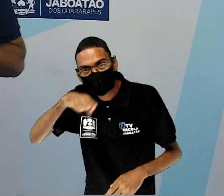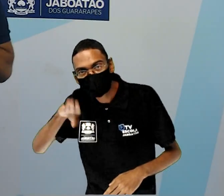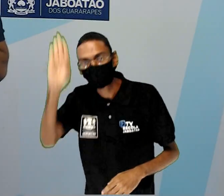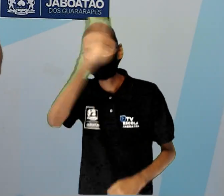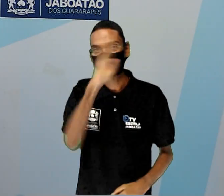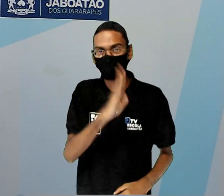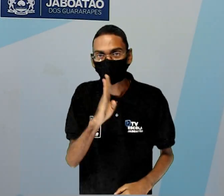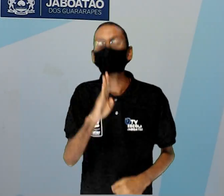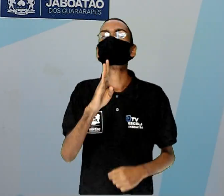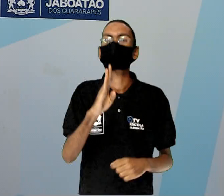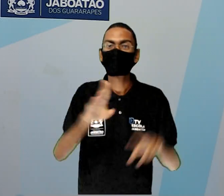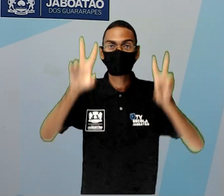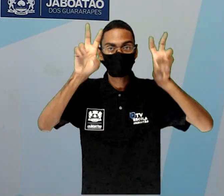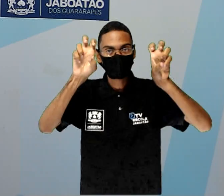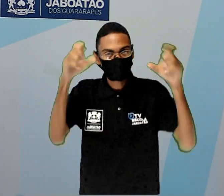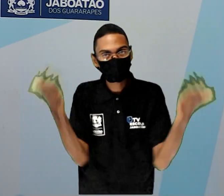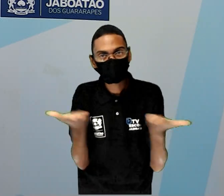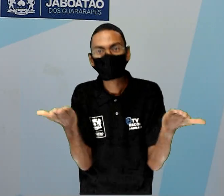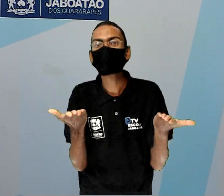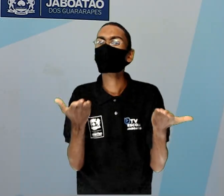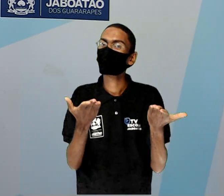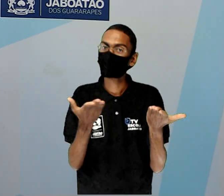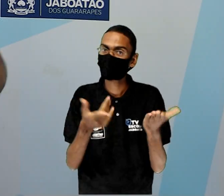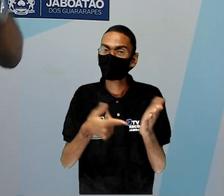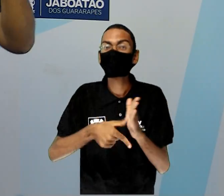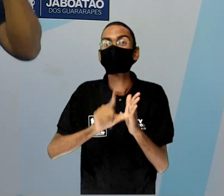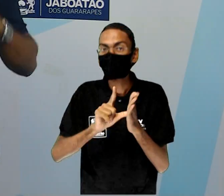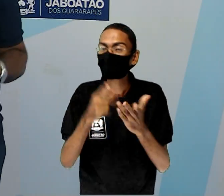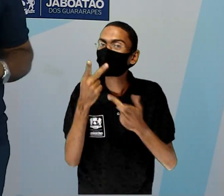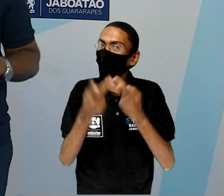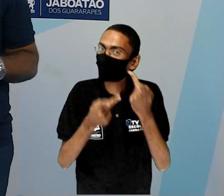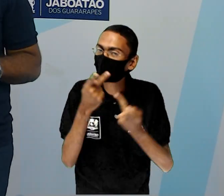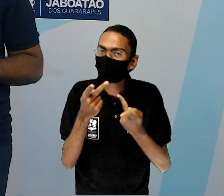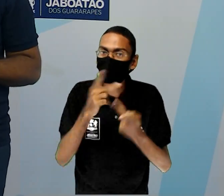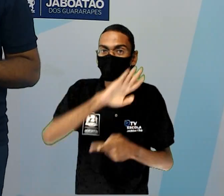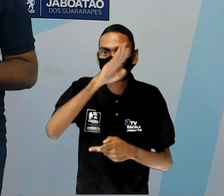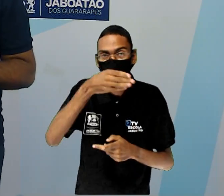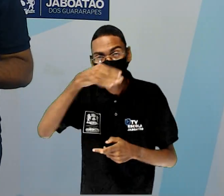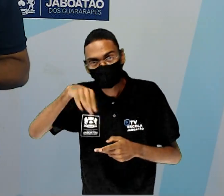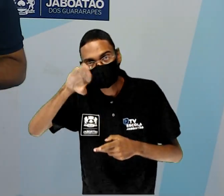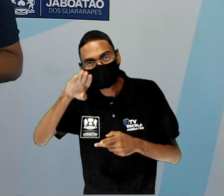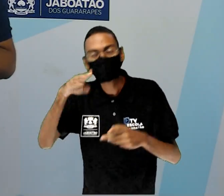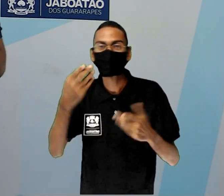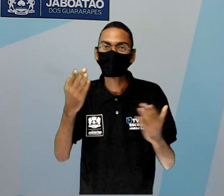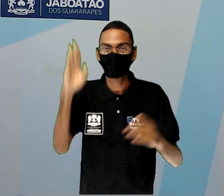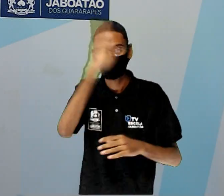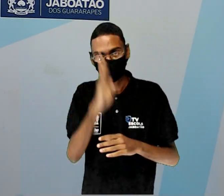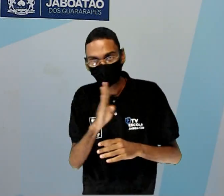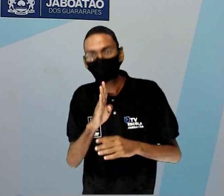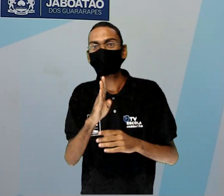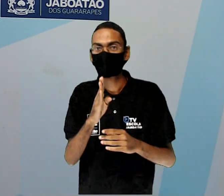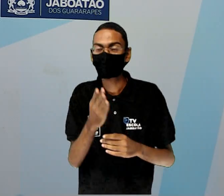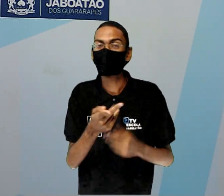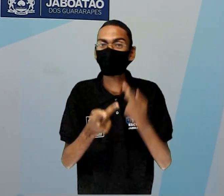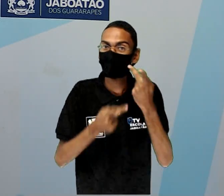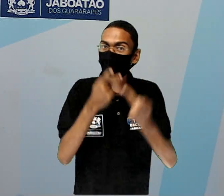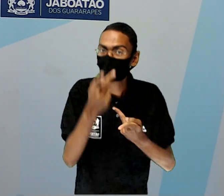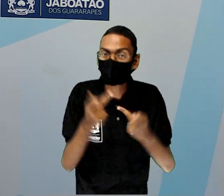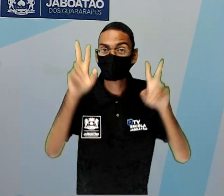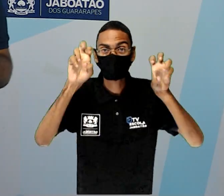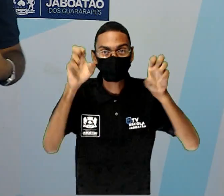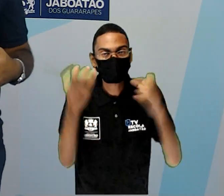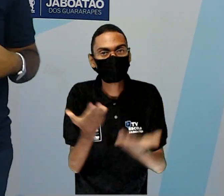sobre o relevo brasileiro, vamos lembrar o que nós falamos em uma outra aula sobre o relevo geral,